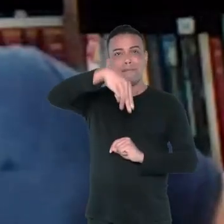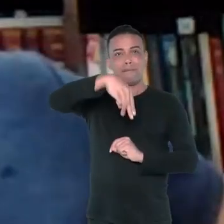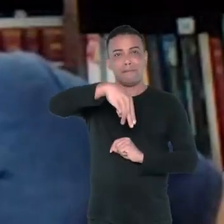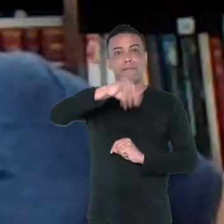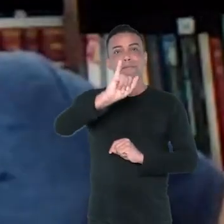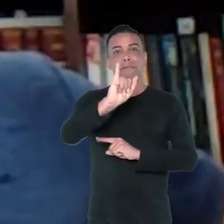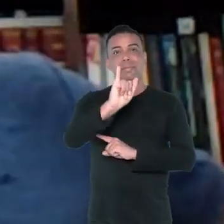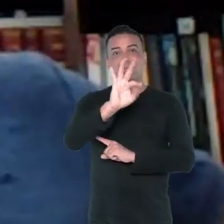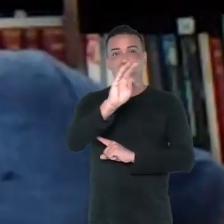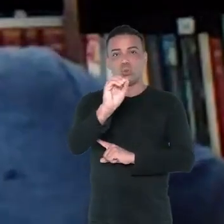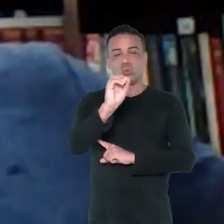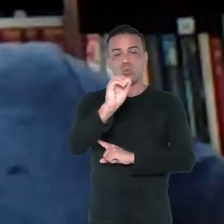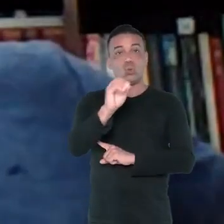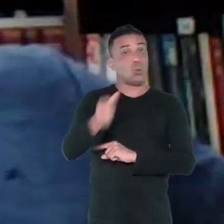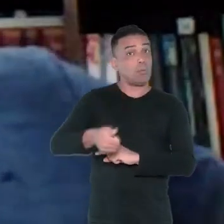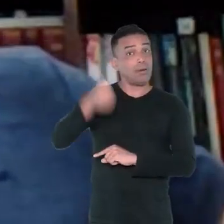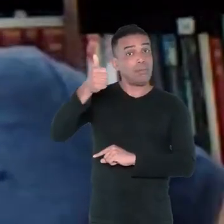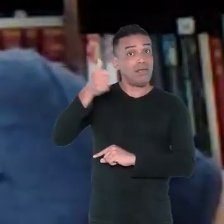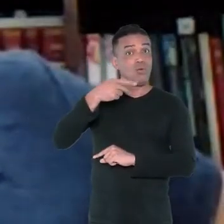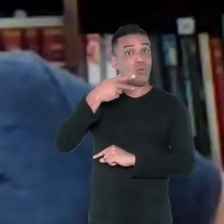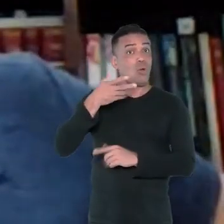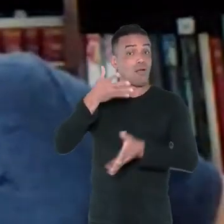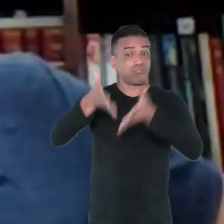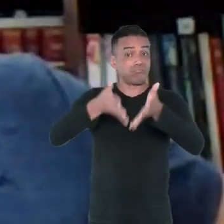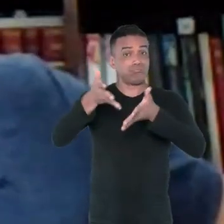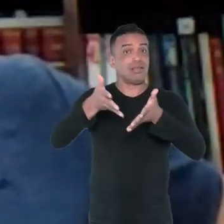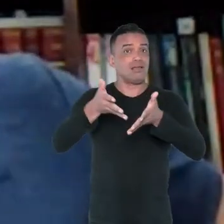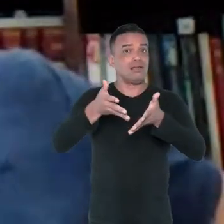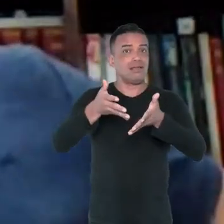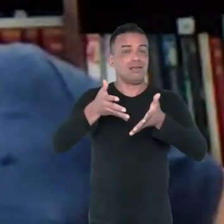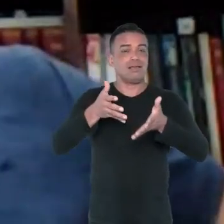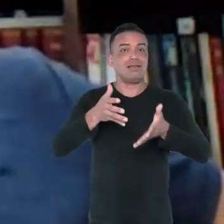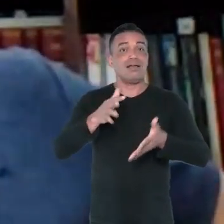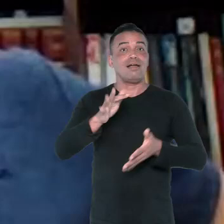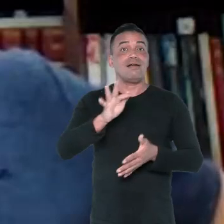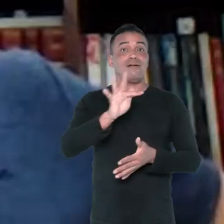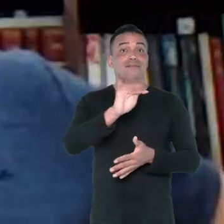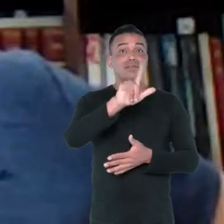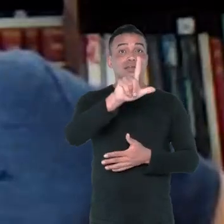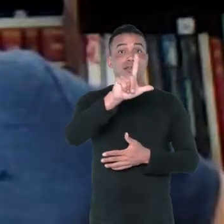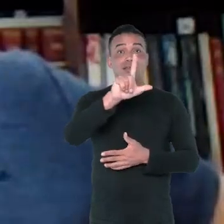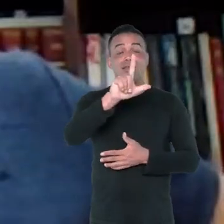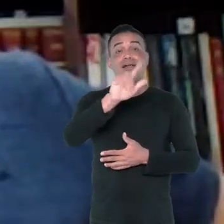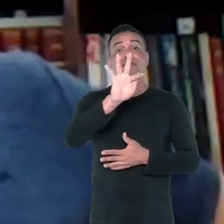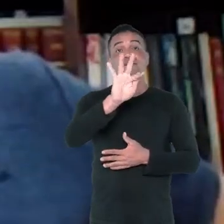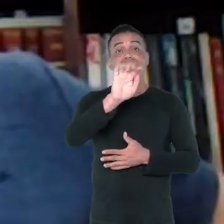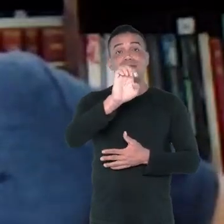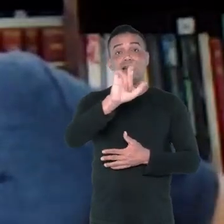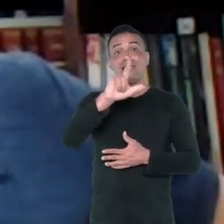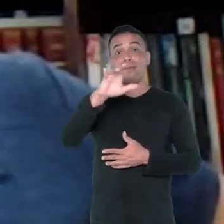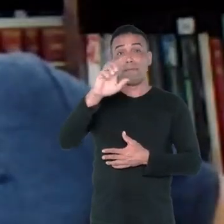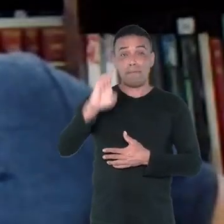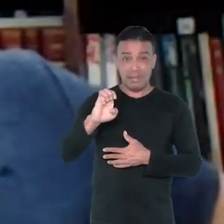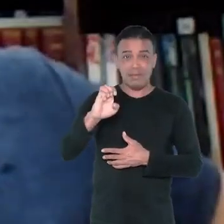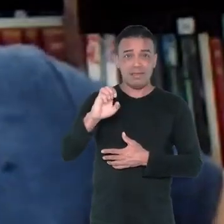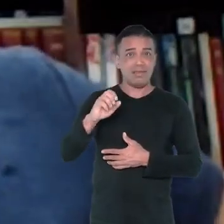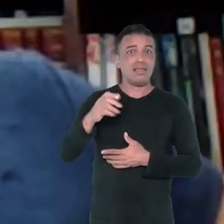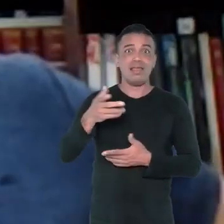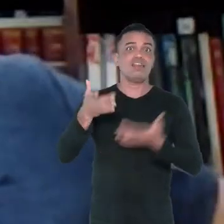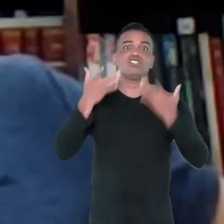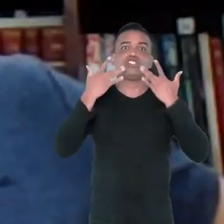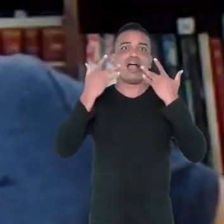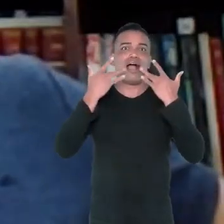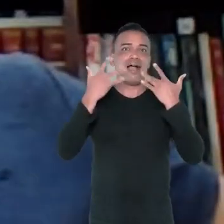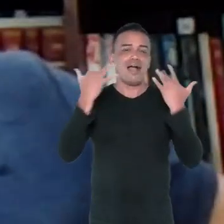primeiro a trabalhar com esse mito foi o Philippe Marlowe, o teatrólogo elisabetano